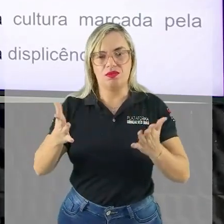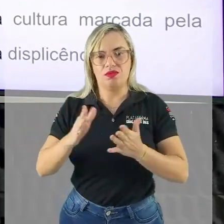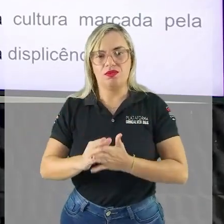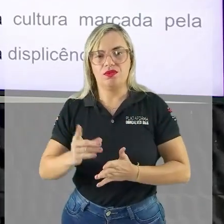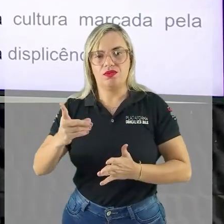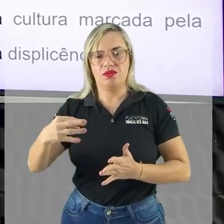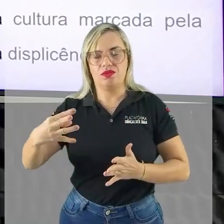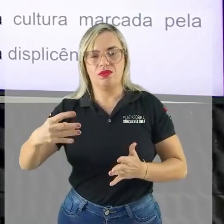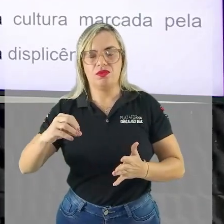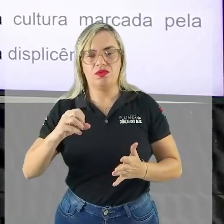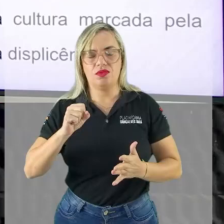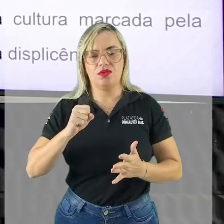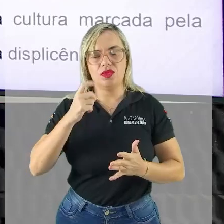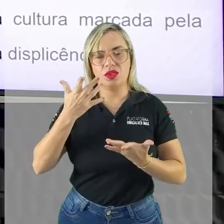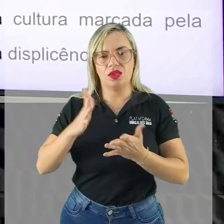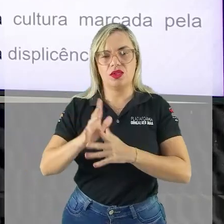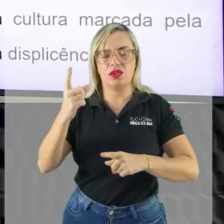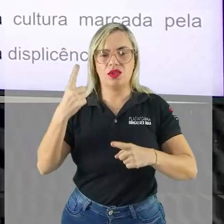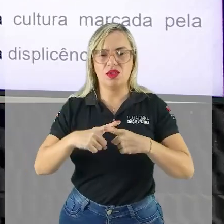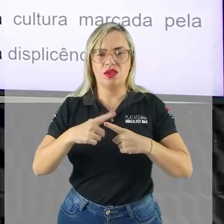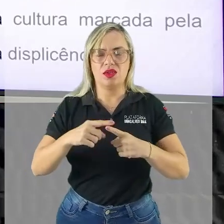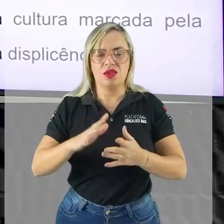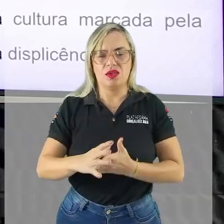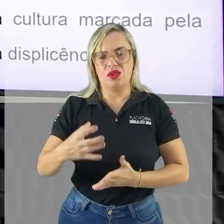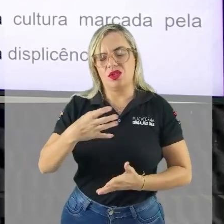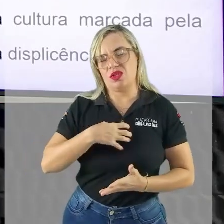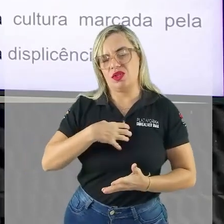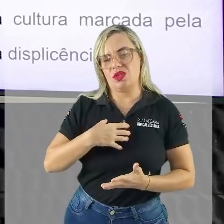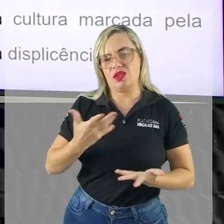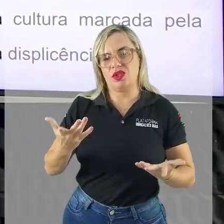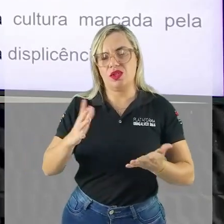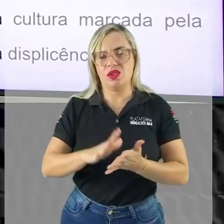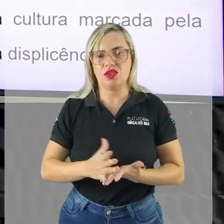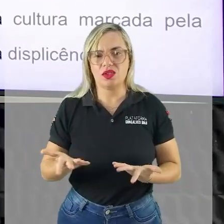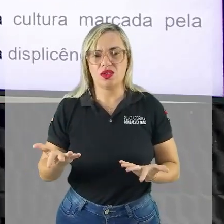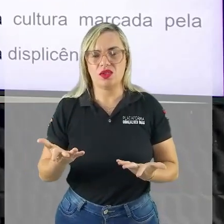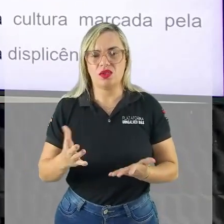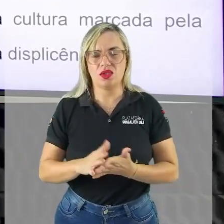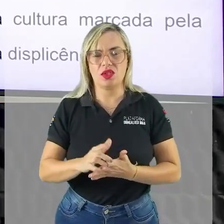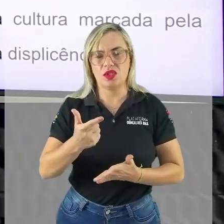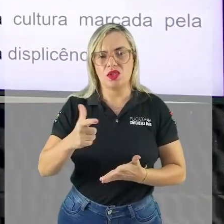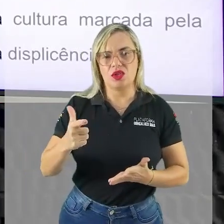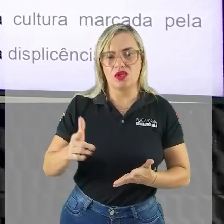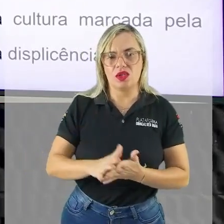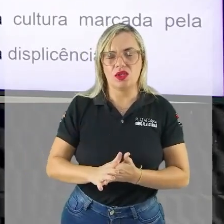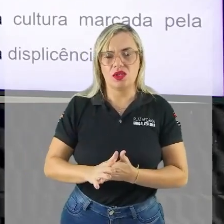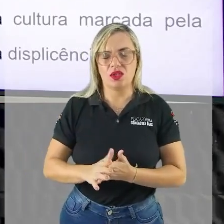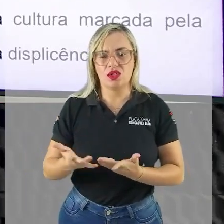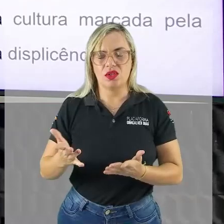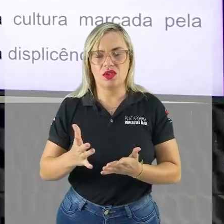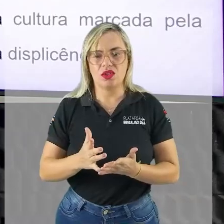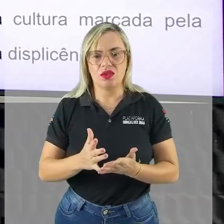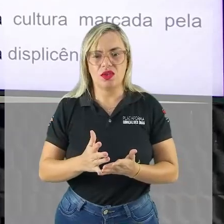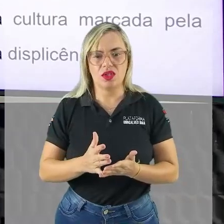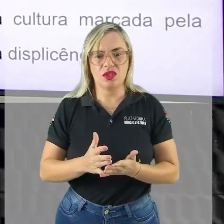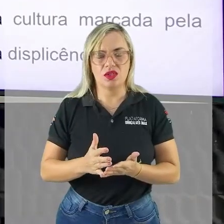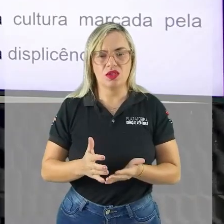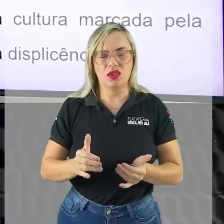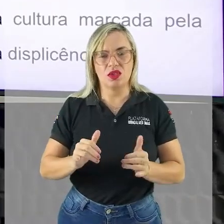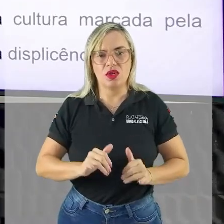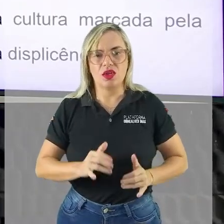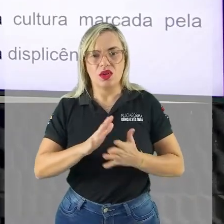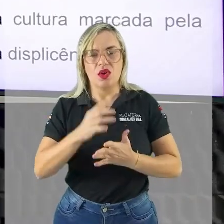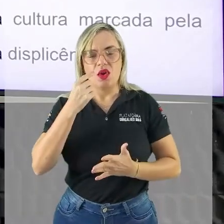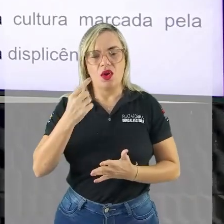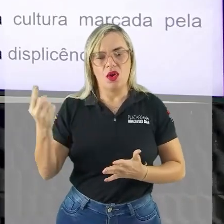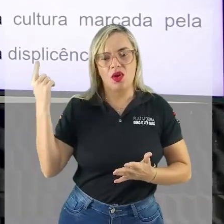né? Mas o porquê dessa sensação de impunidade? E aí nós temos dois motivos, né? Isso deriva de uma